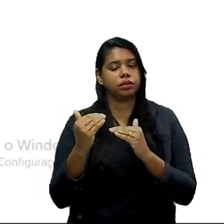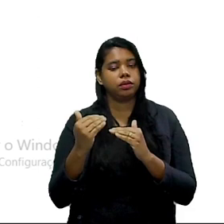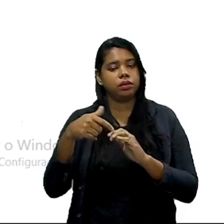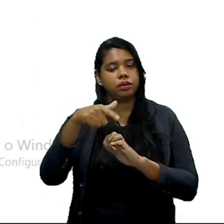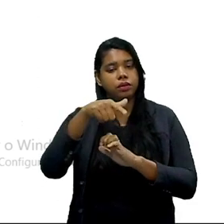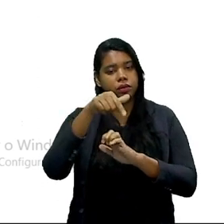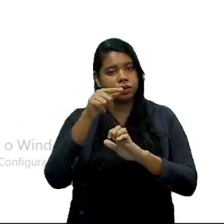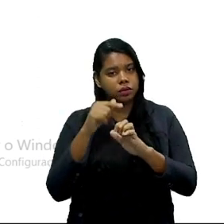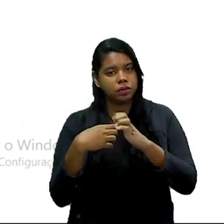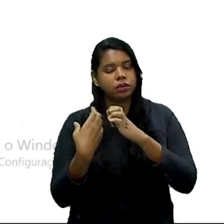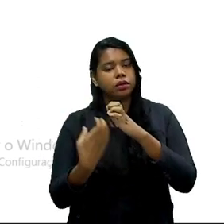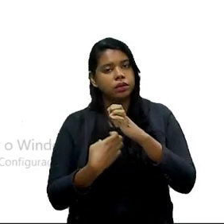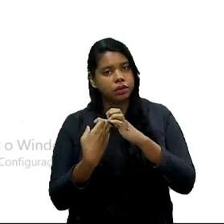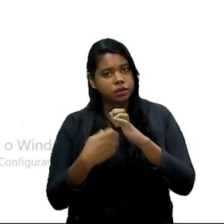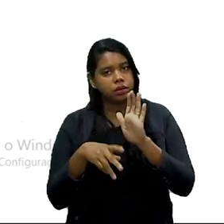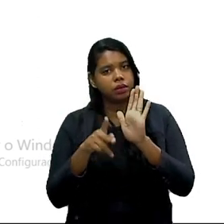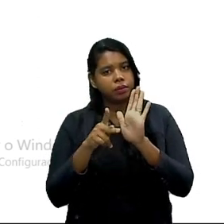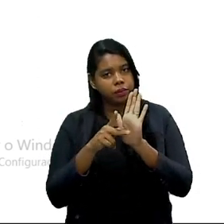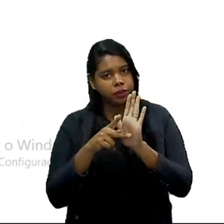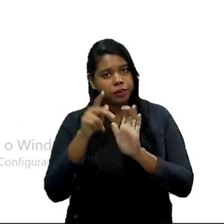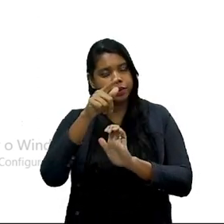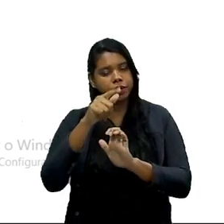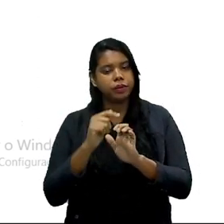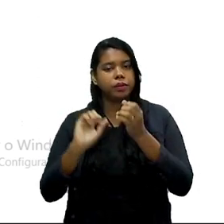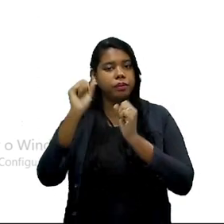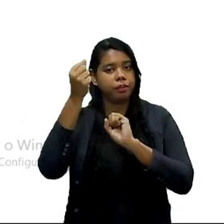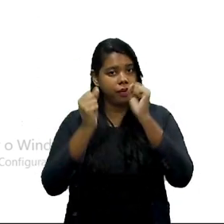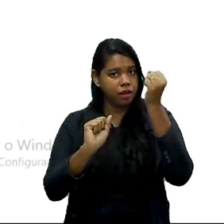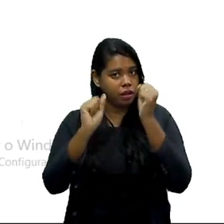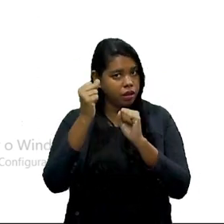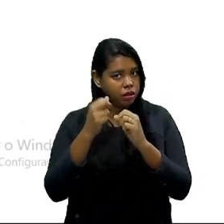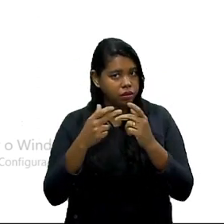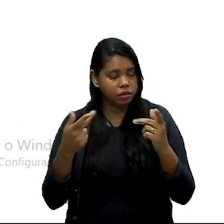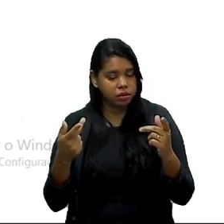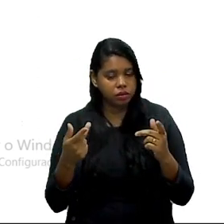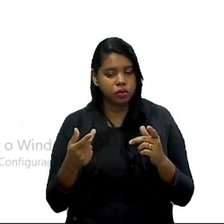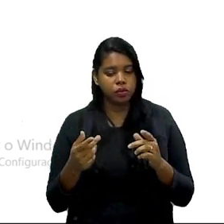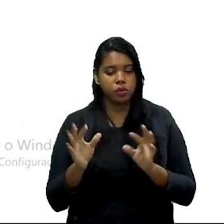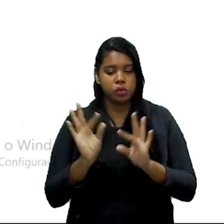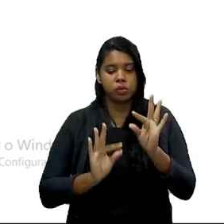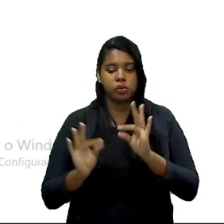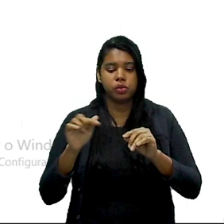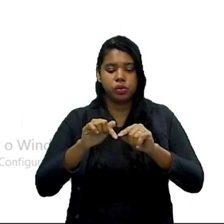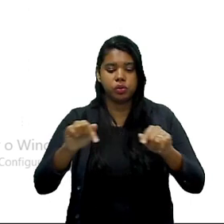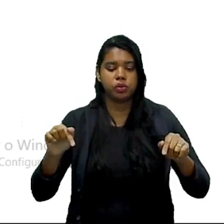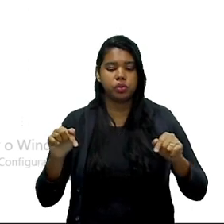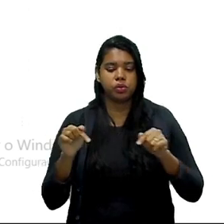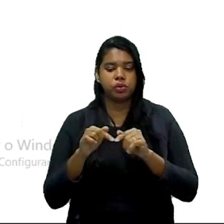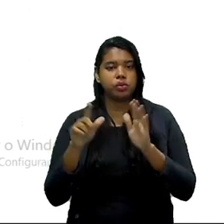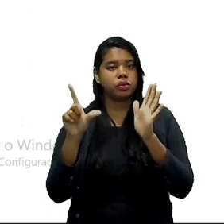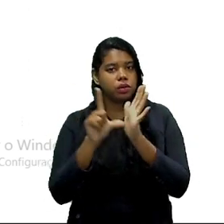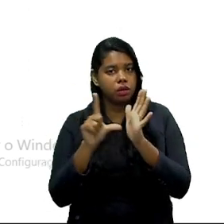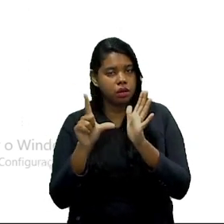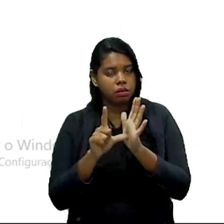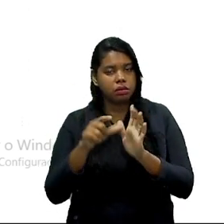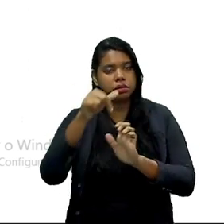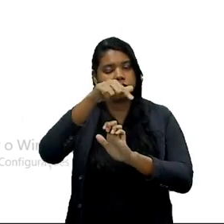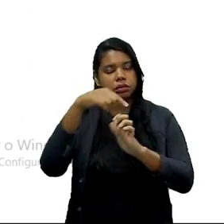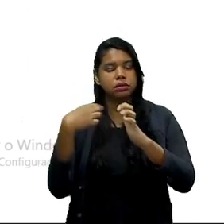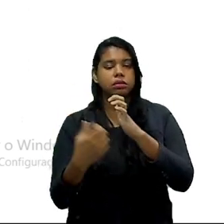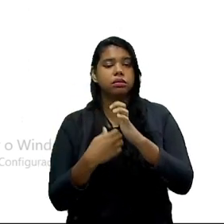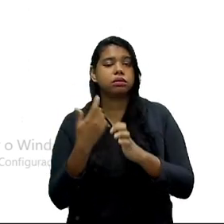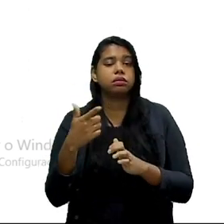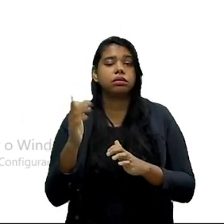operacionais da empresa. Então, toda máquinas, equipamento, estrutura. Então, a empresa, se não tiver essa estrutura, ela não